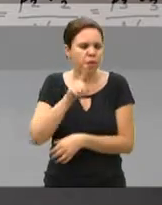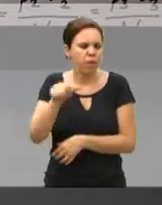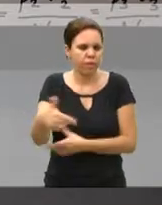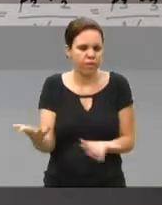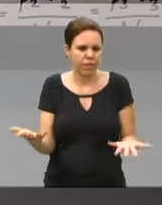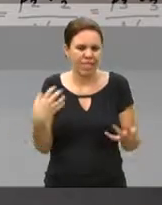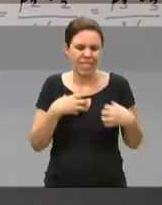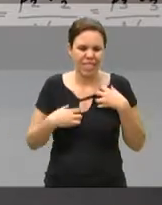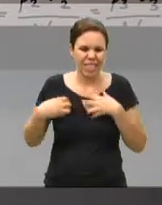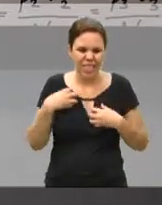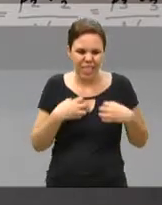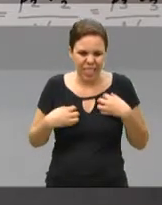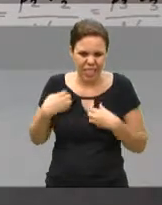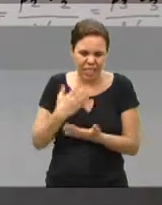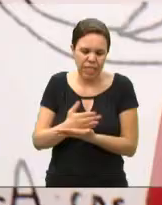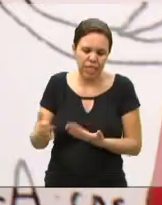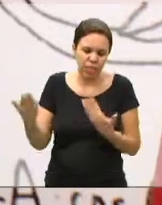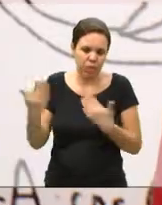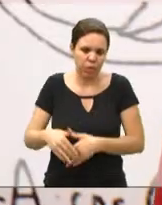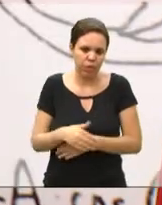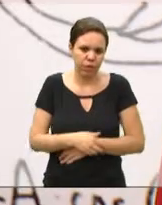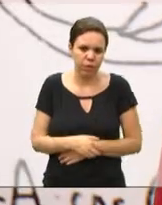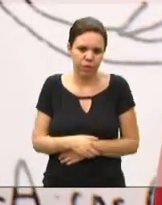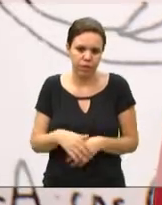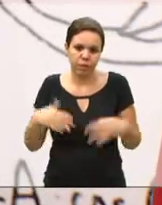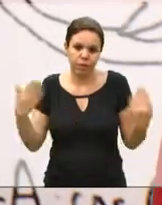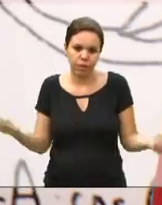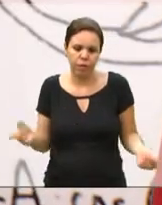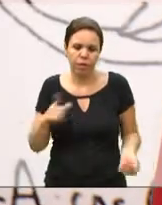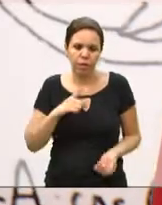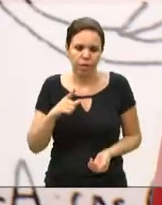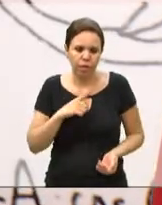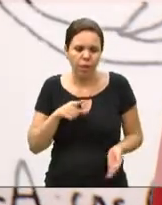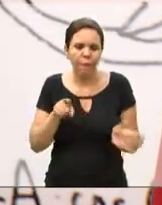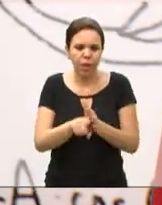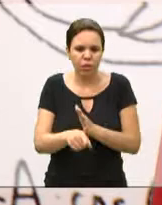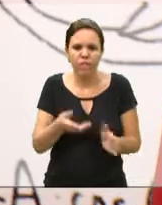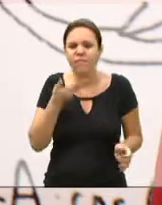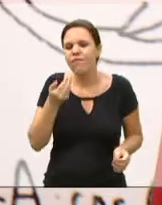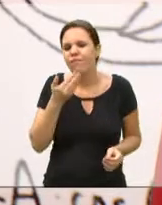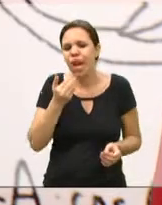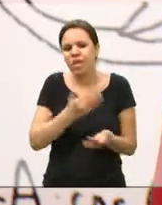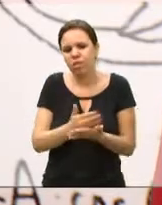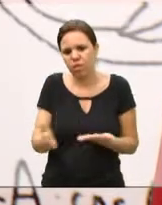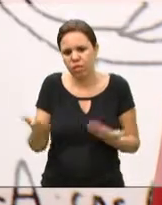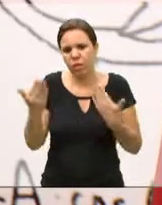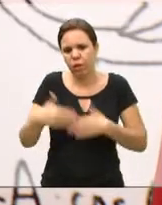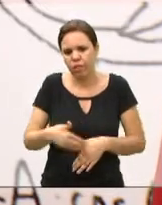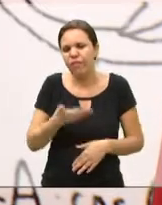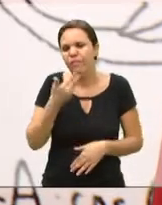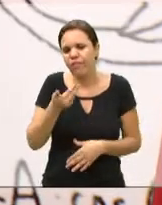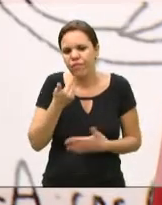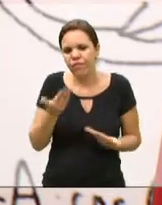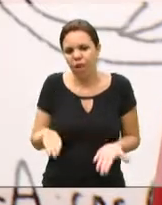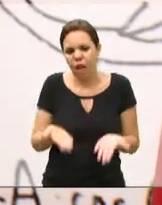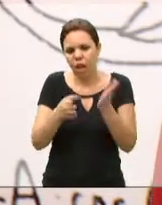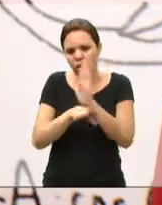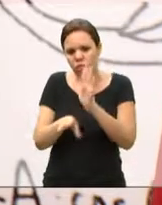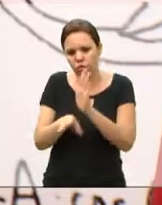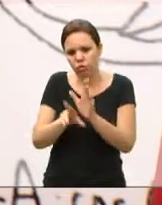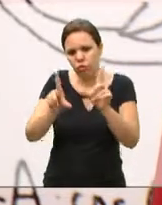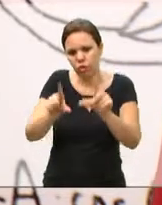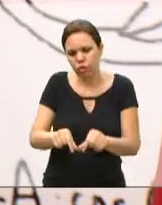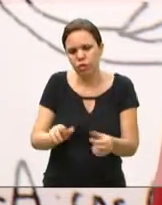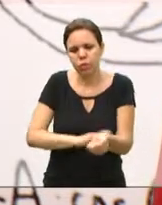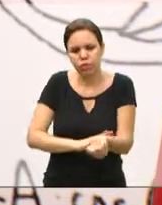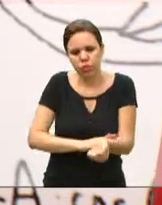ele já se desespera logo no início da prova. Então, ter uma questão mais fácil no início da prova facilita esse nervosismo.